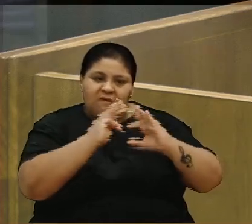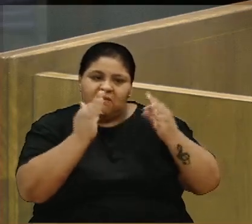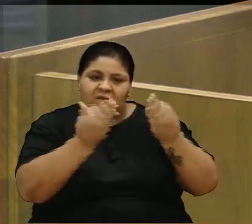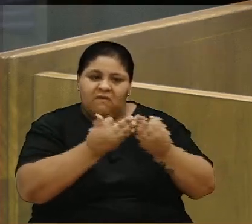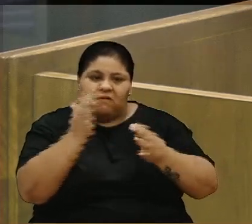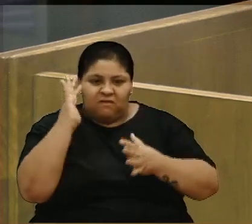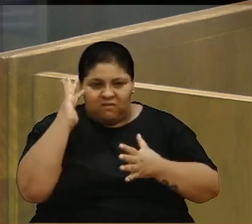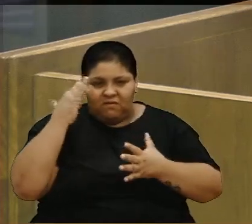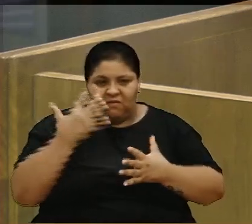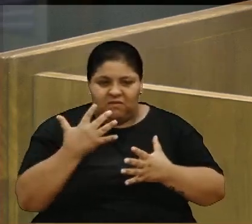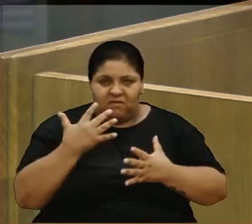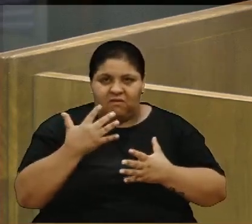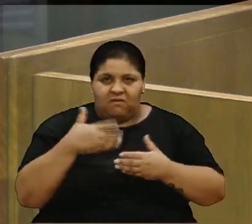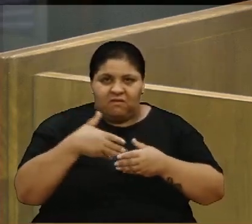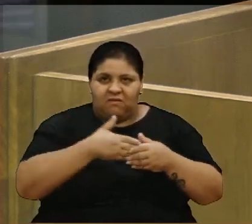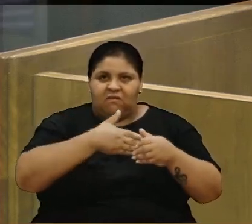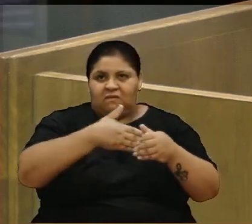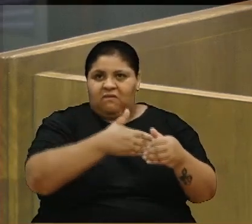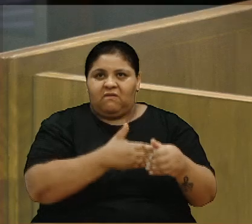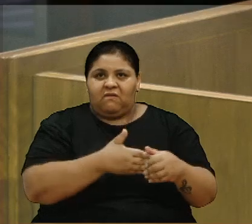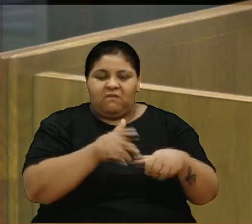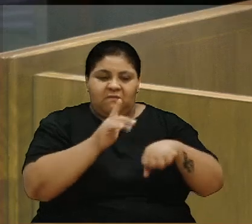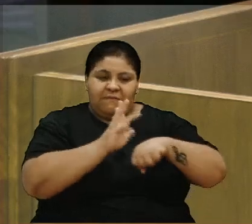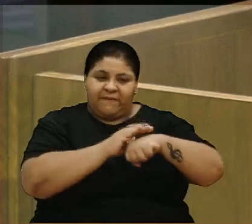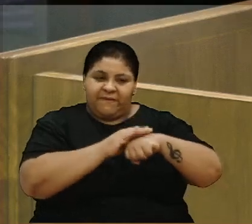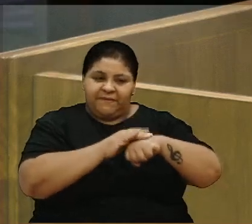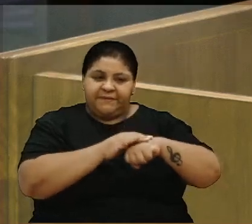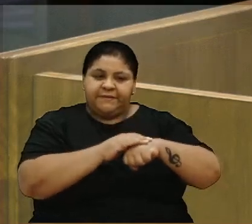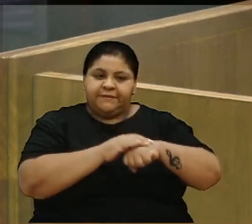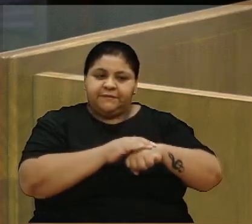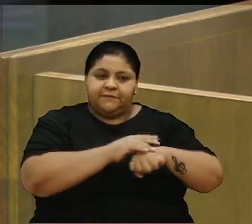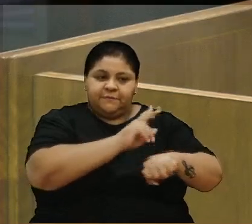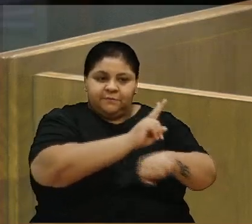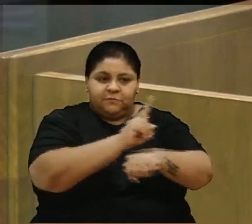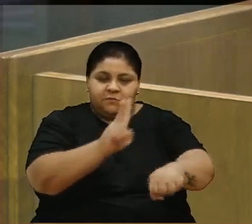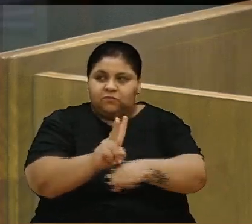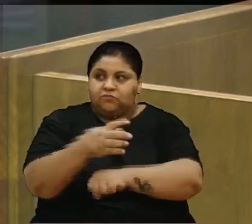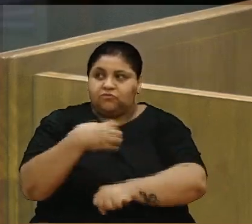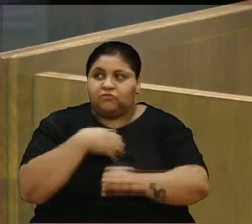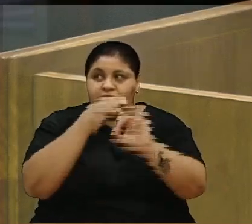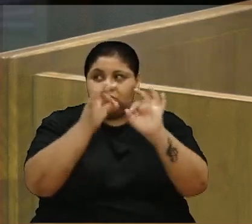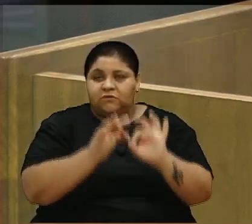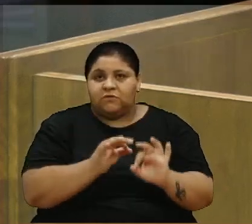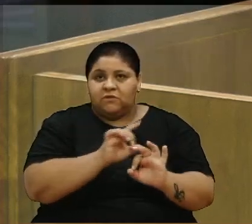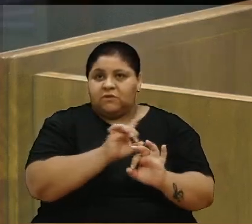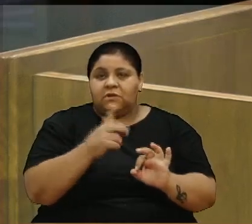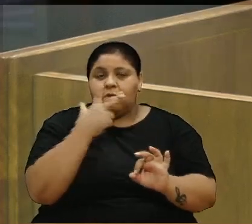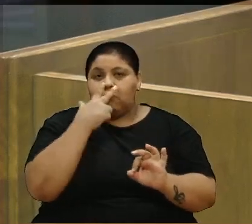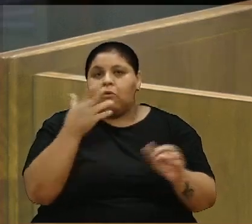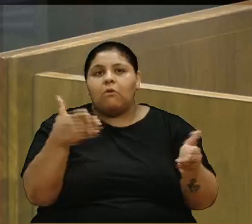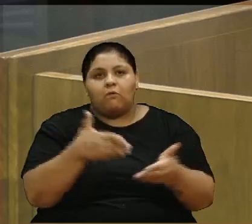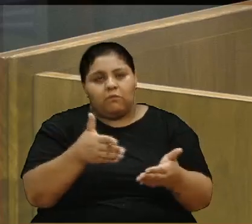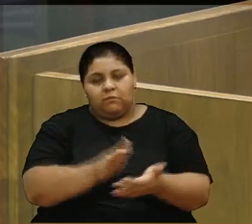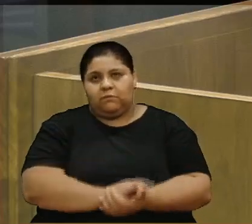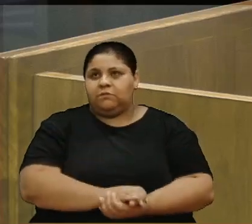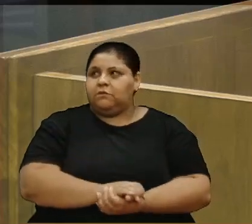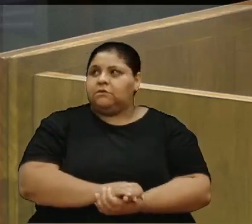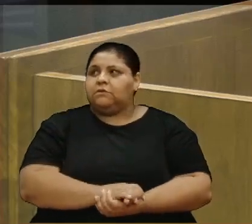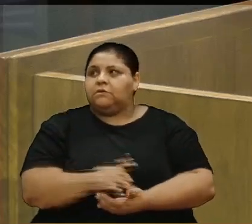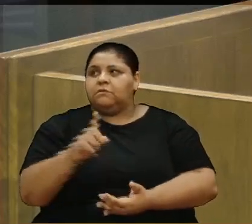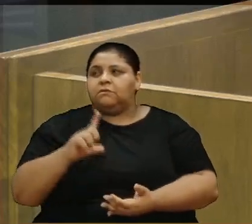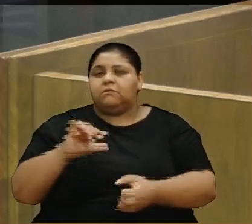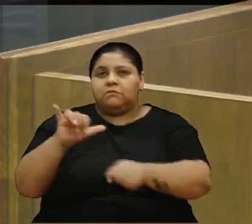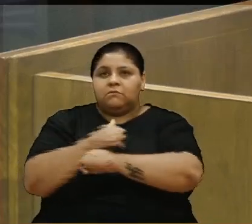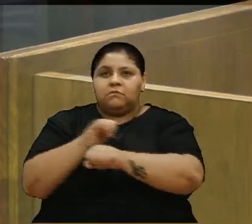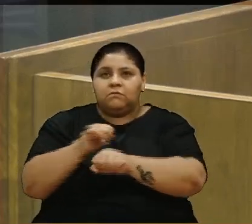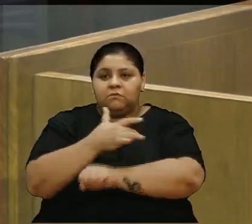coisas, de fato, sejam acompanhadas, as doenças, enfim, sejam tratadas de forma preventiva, né, e não como nós temos hoje. Então, ter estratégia